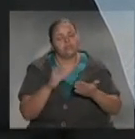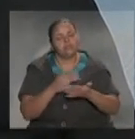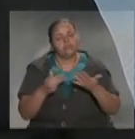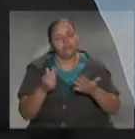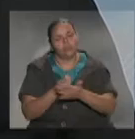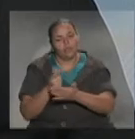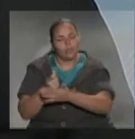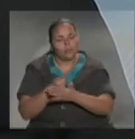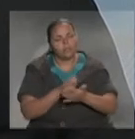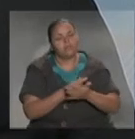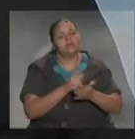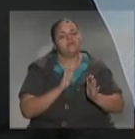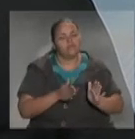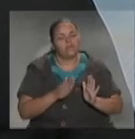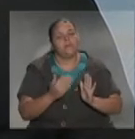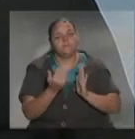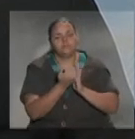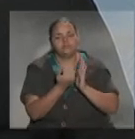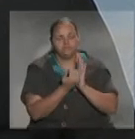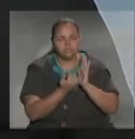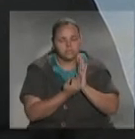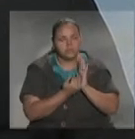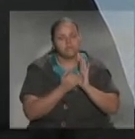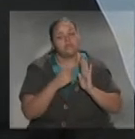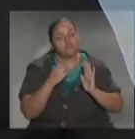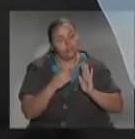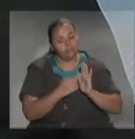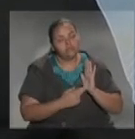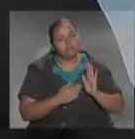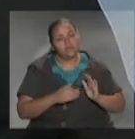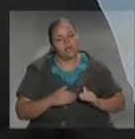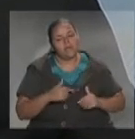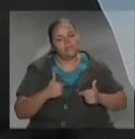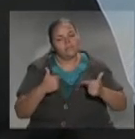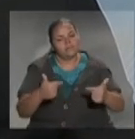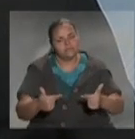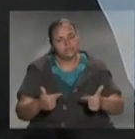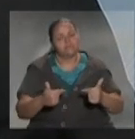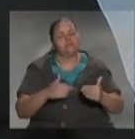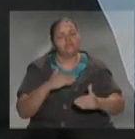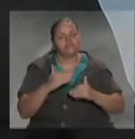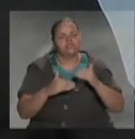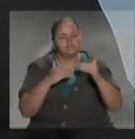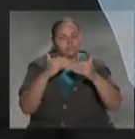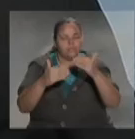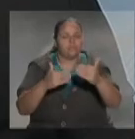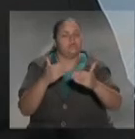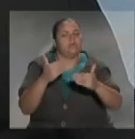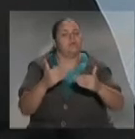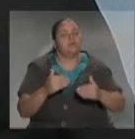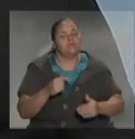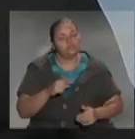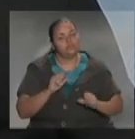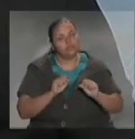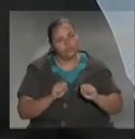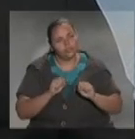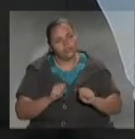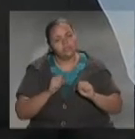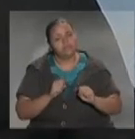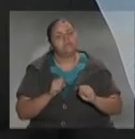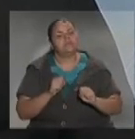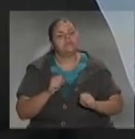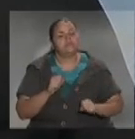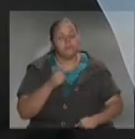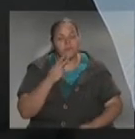alguns bens e produtos já está sendo adotado alguns critérios. Então, estamos já avançando, né, gradativamente ao que a